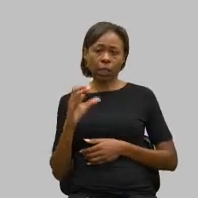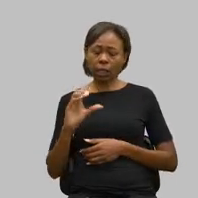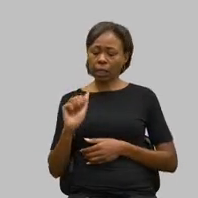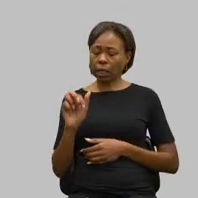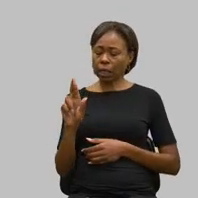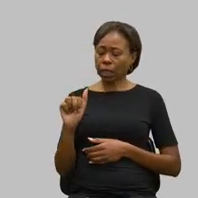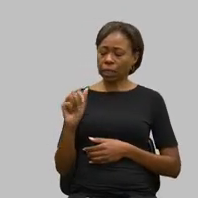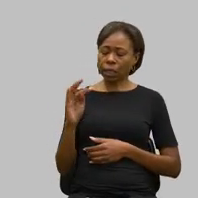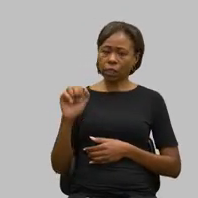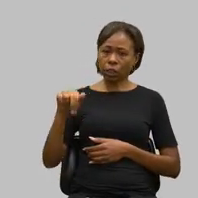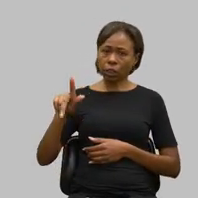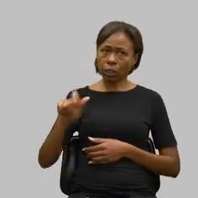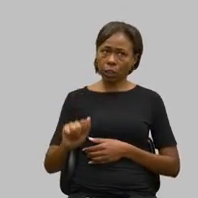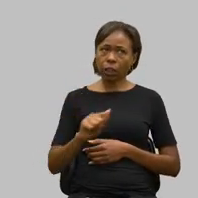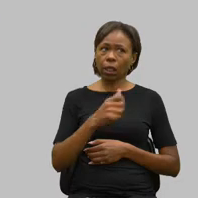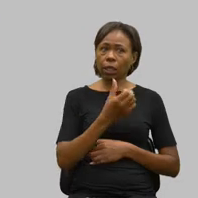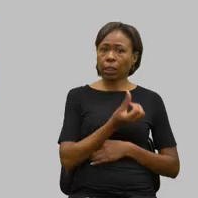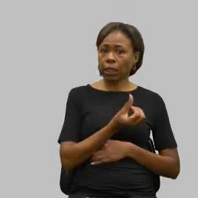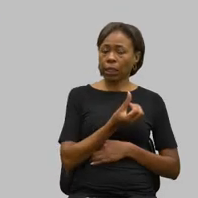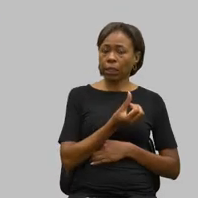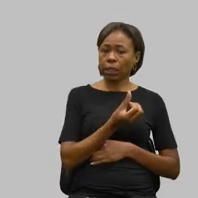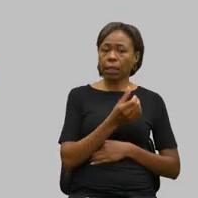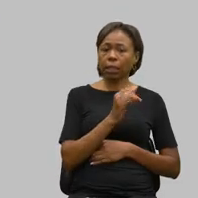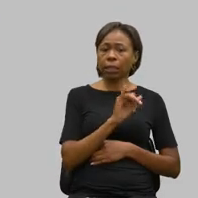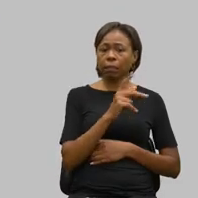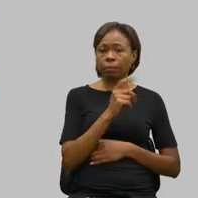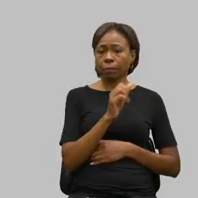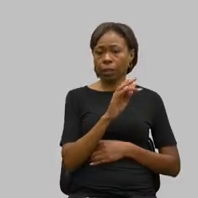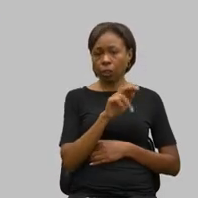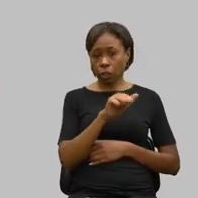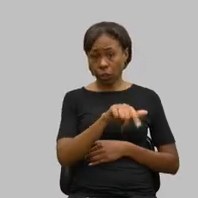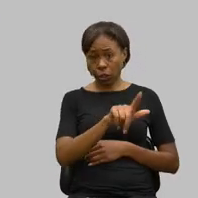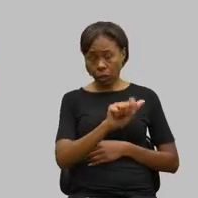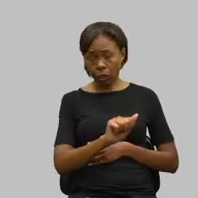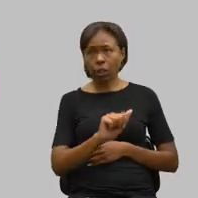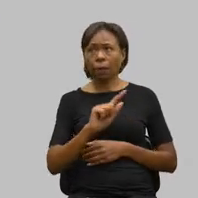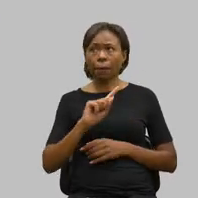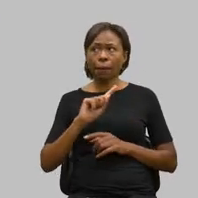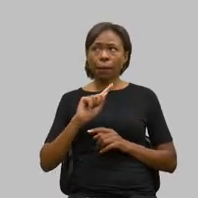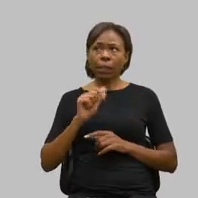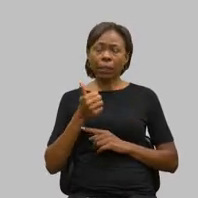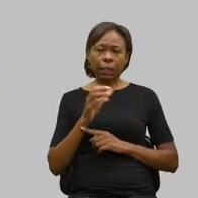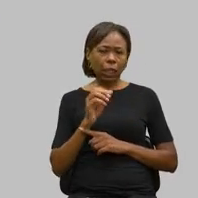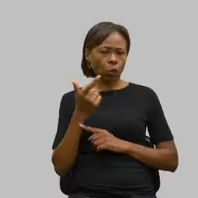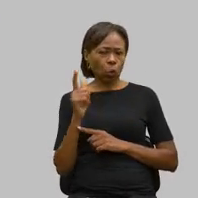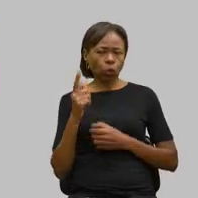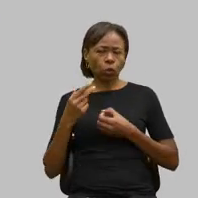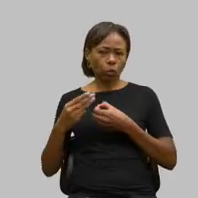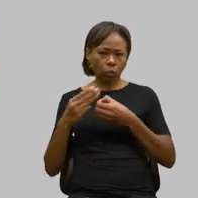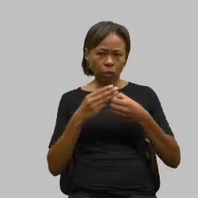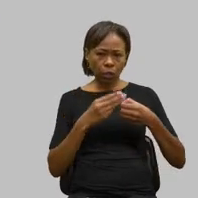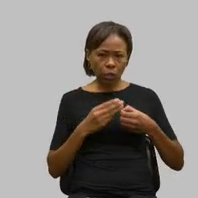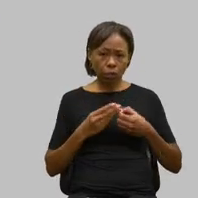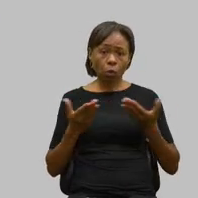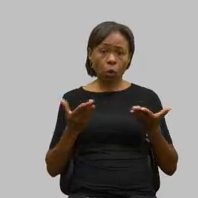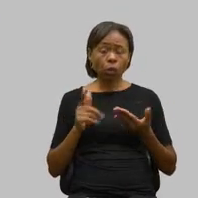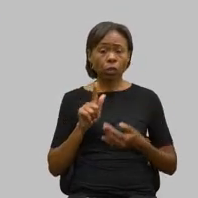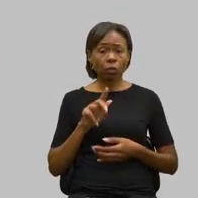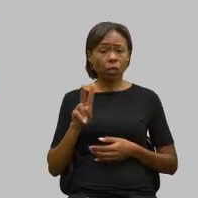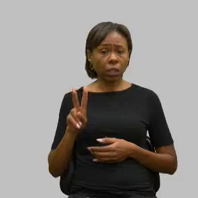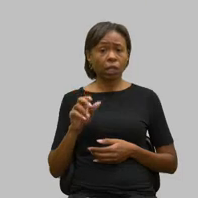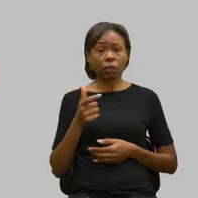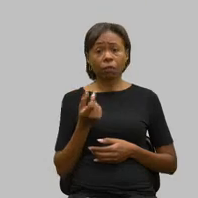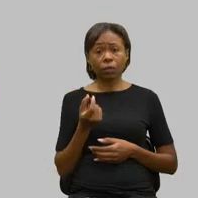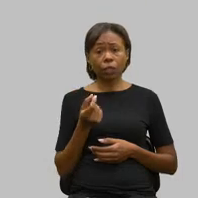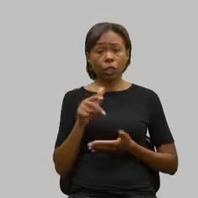10 para 120 municípios, mais de 120 municípios. Hoje Valadares está com 20 leitos na sua gestão, na gestão do